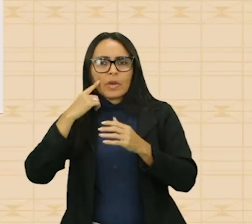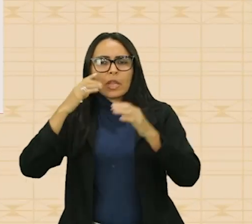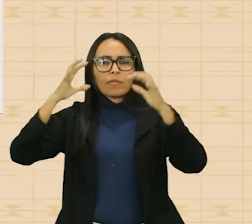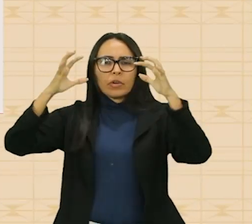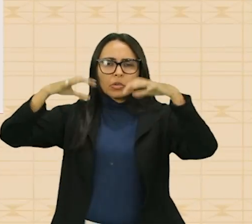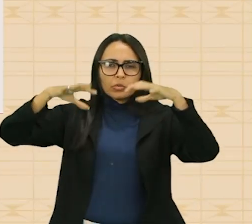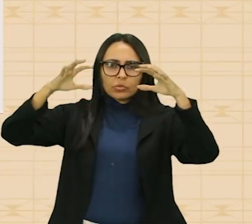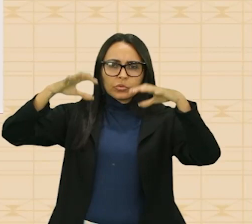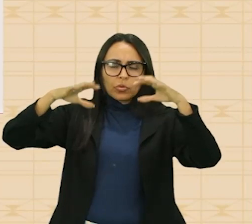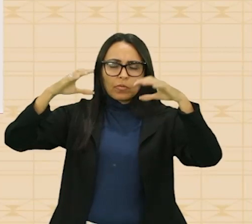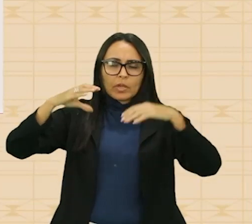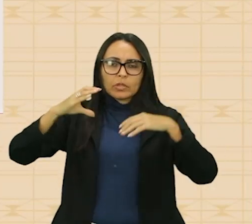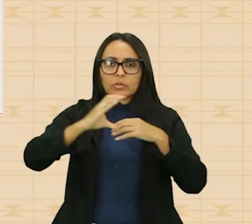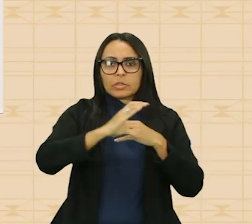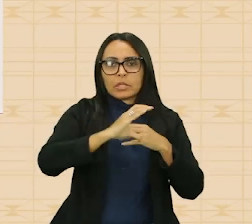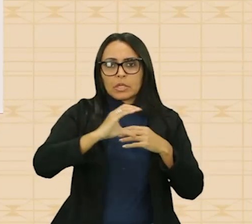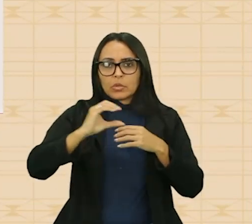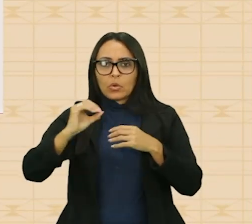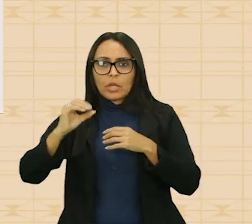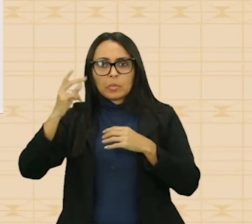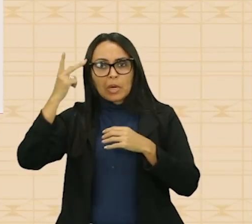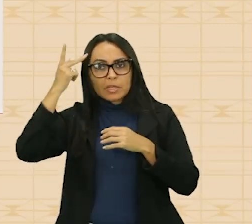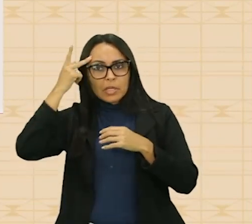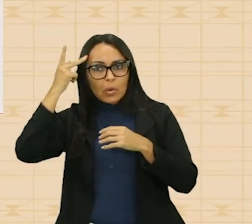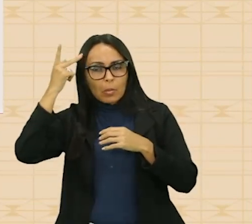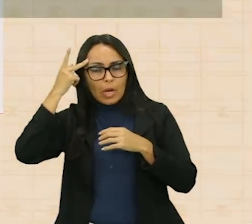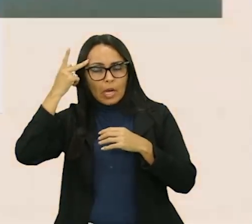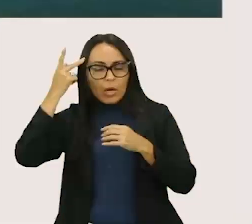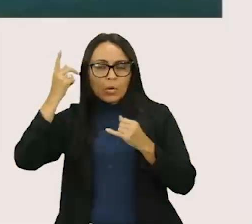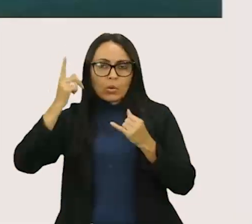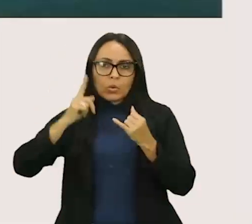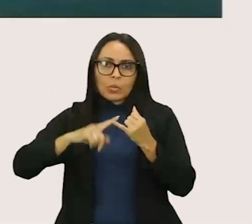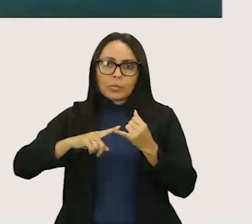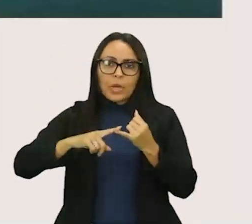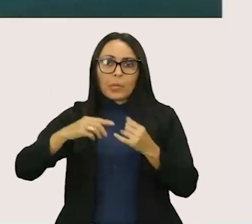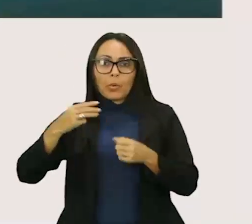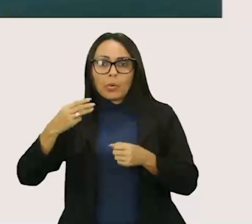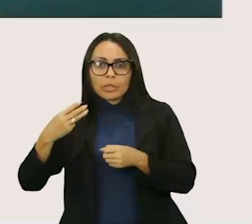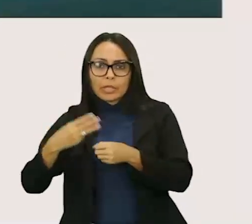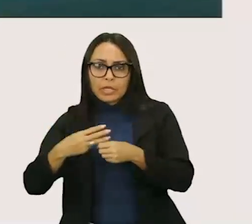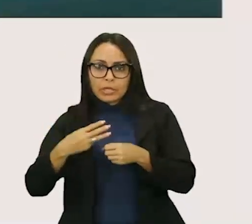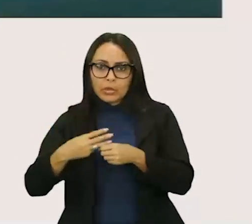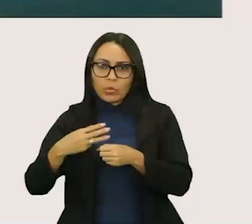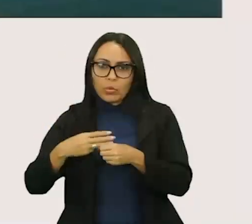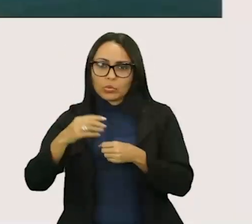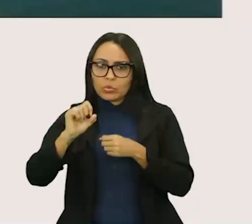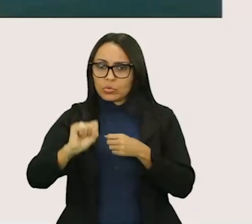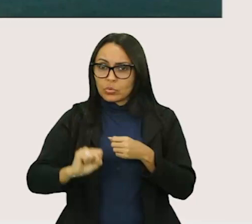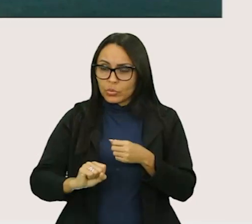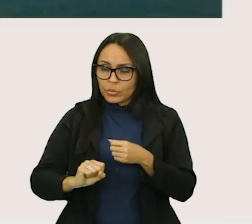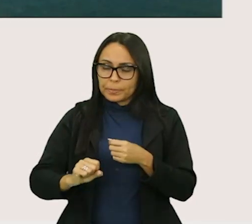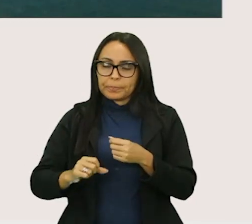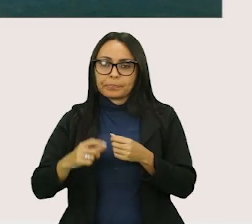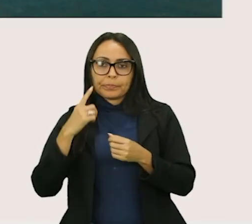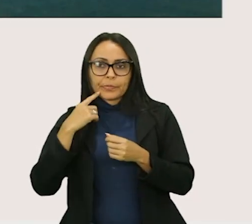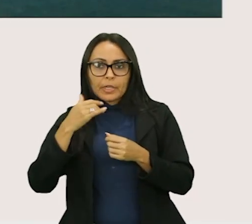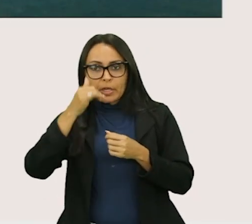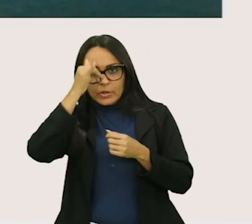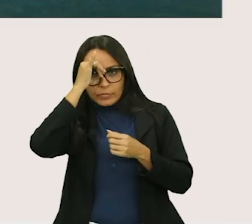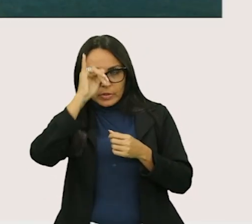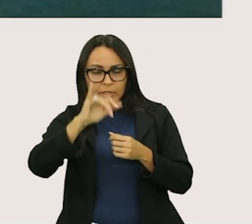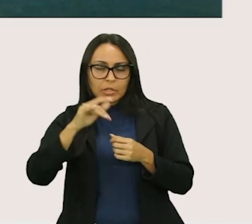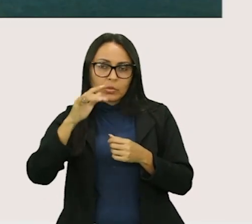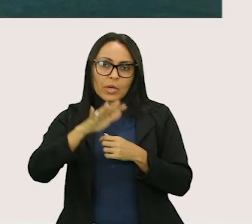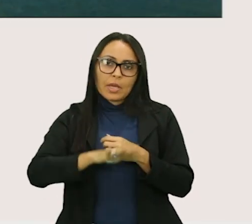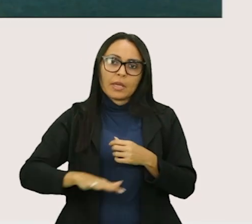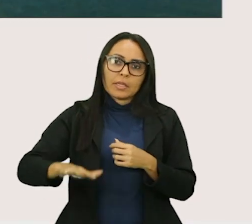para o centro-oeste, para São Paulo, para o interior ali da região sudeste, evitando inclusive essa área